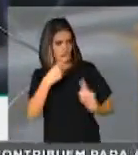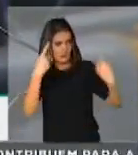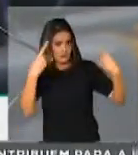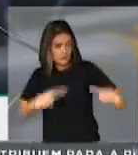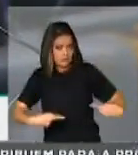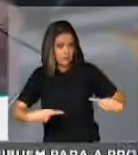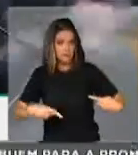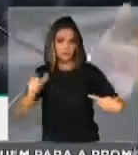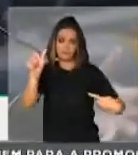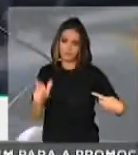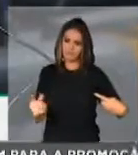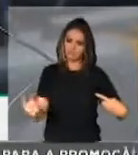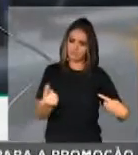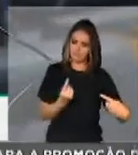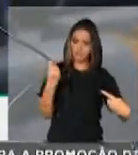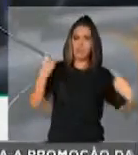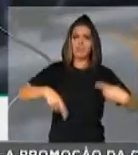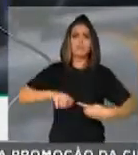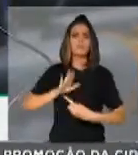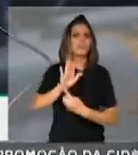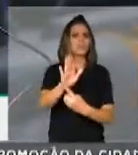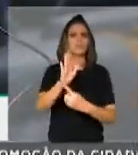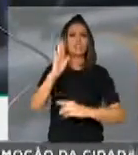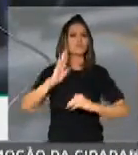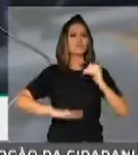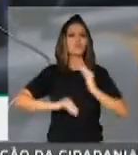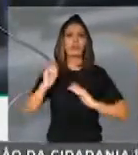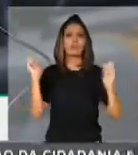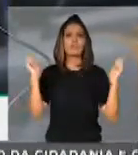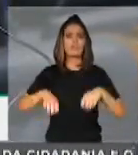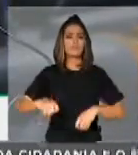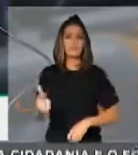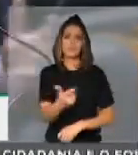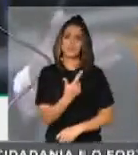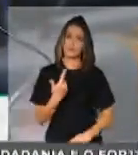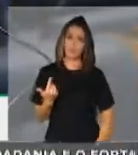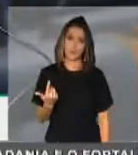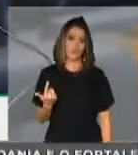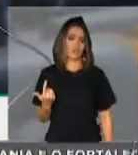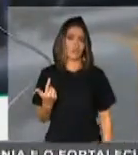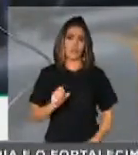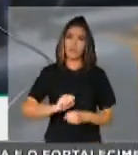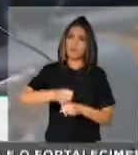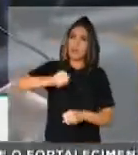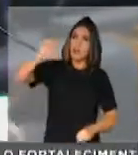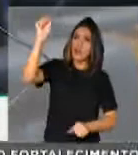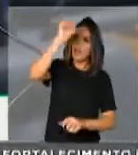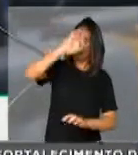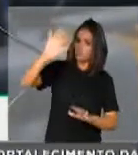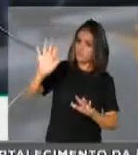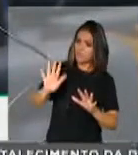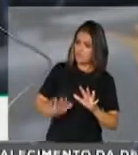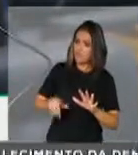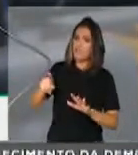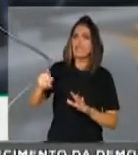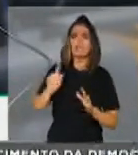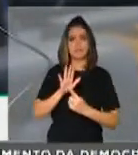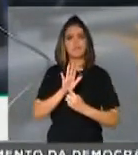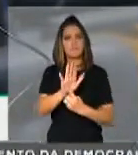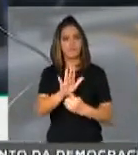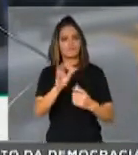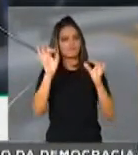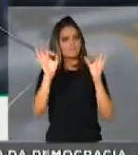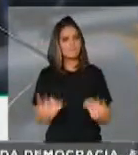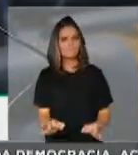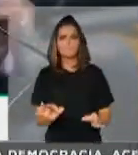tivesse debatido, iria expor a sua incapacidade de governar, de administrar um país do tamanho do nosso, e teria, com certeza,